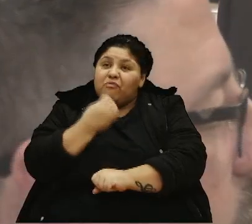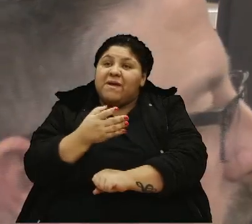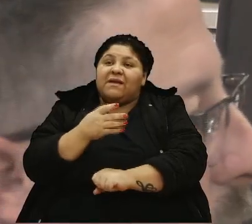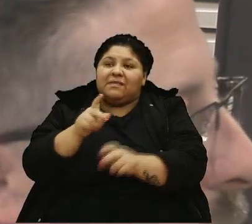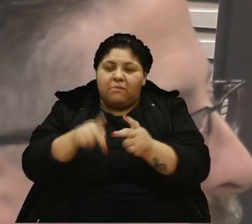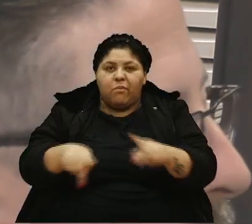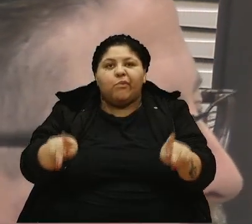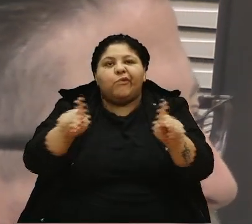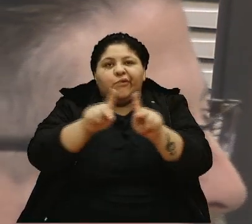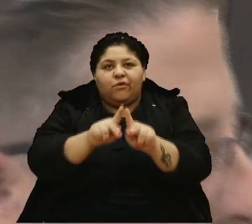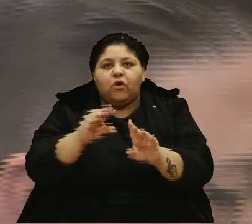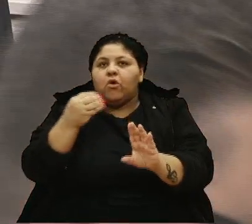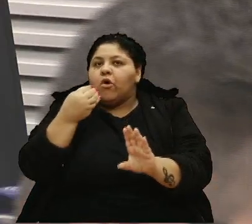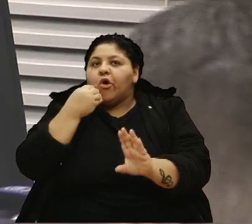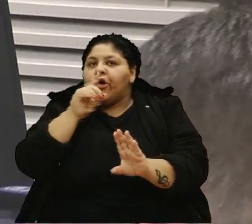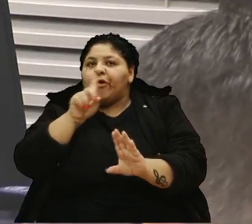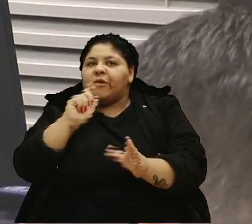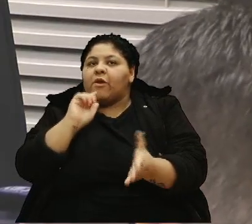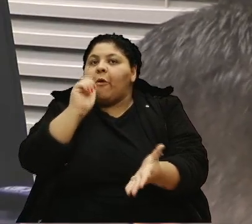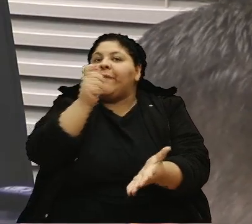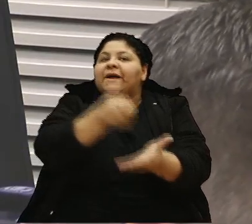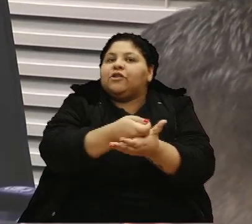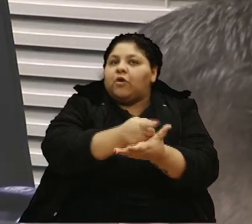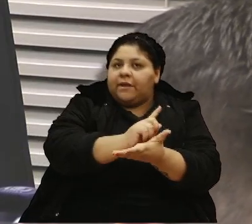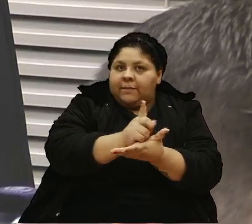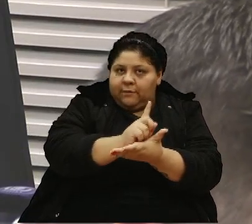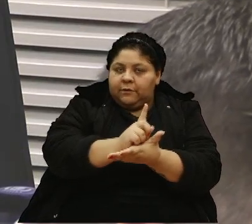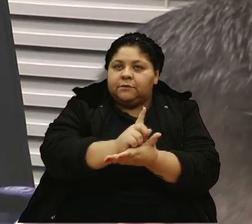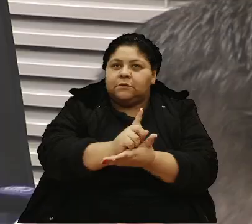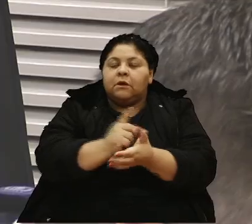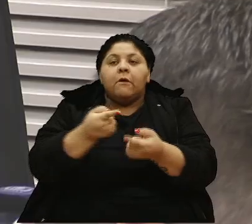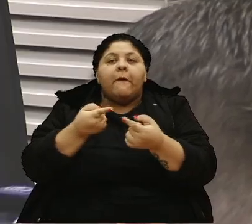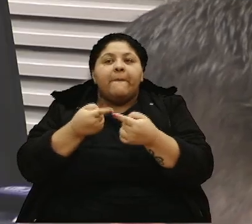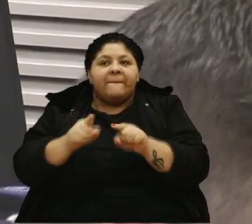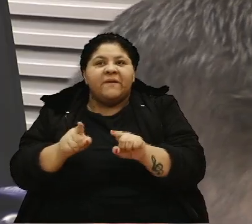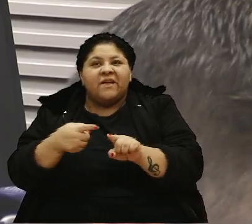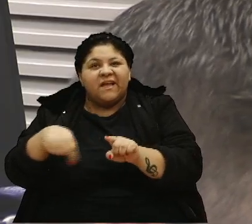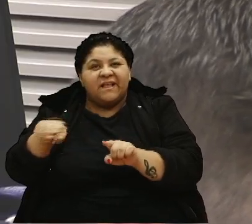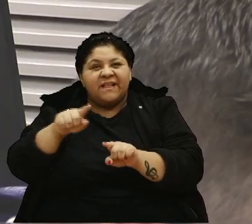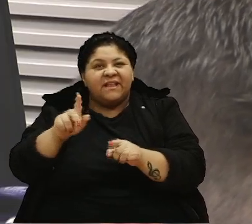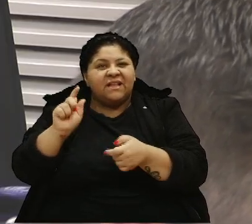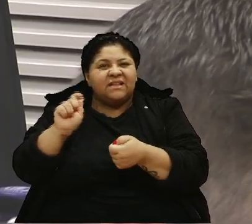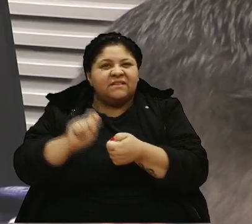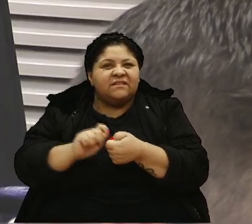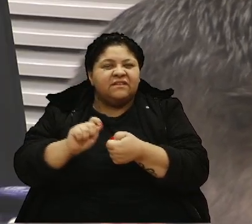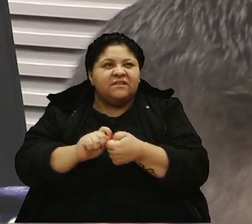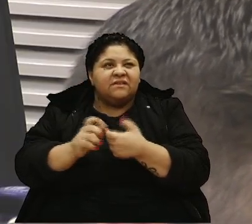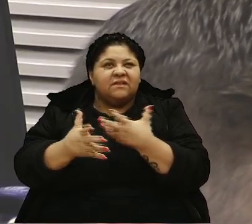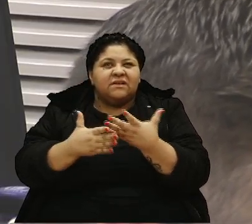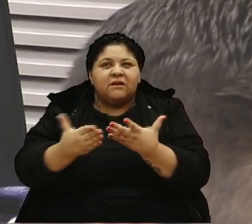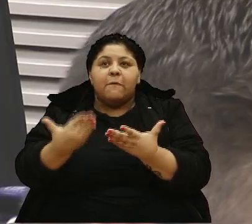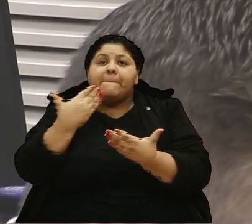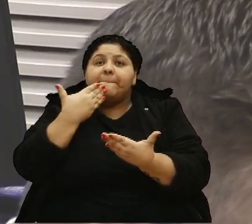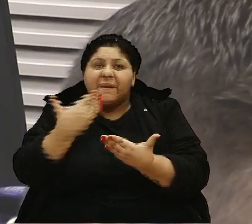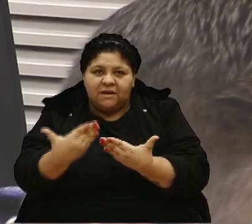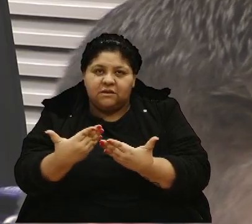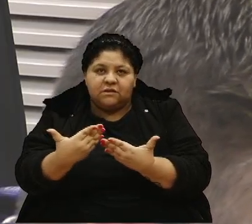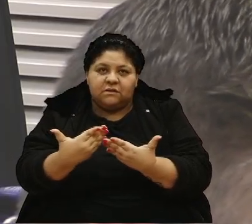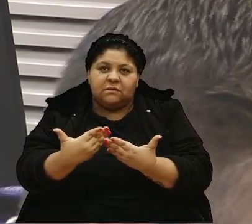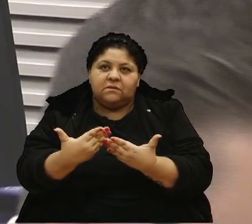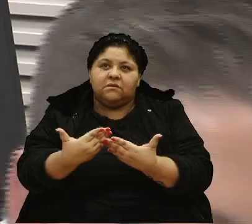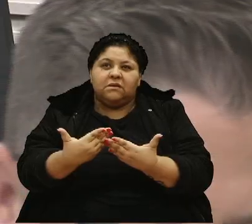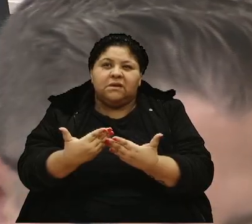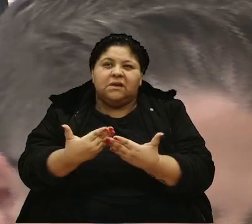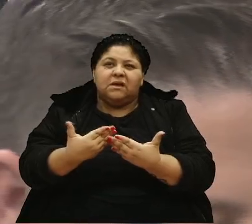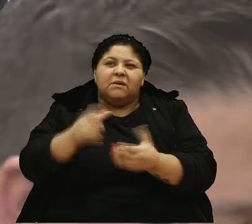população. Claro que ela não é obrigatória, né, mas a gente faz aquele apelo, um poder de